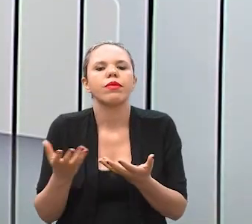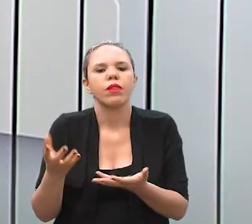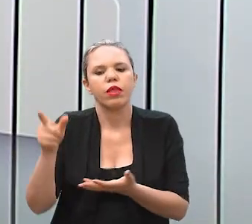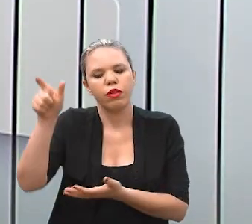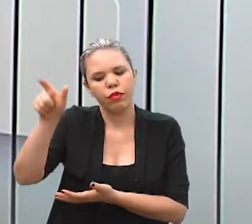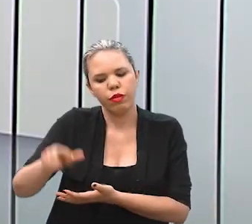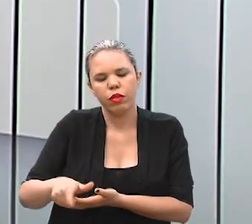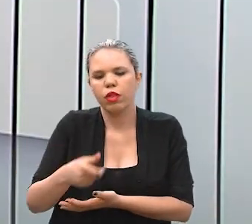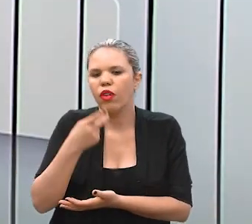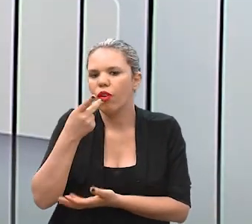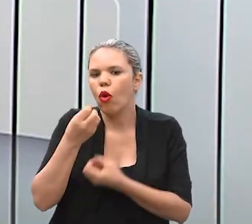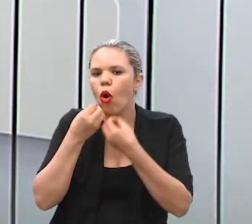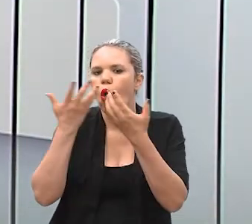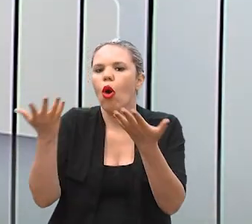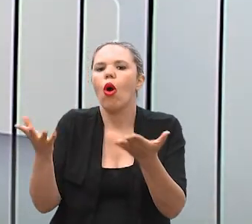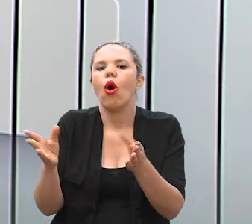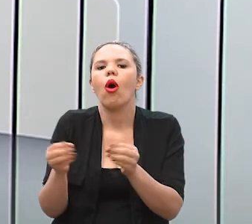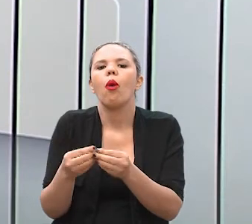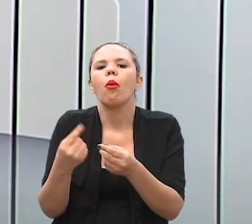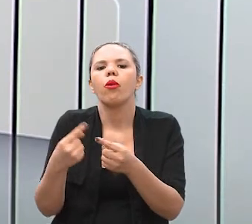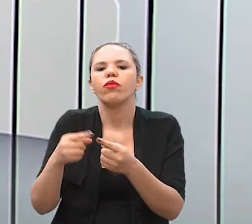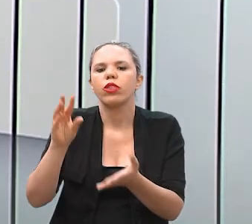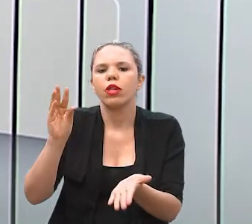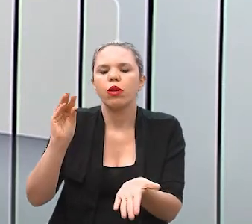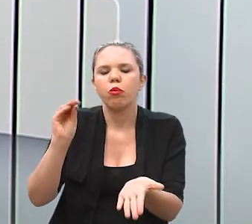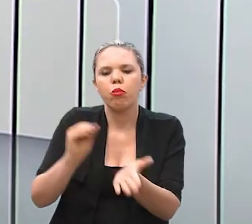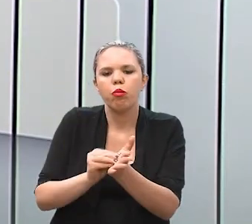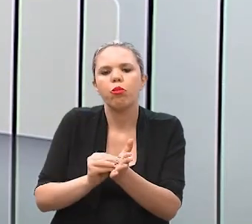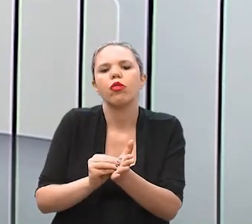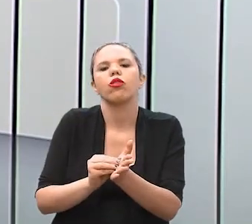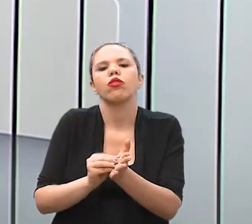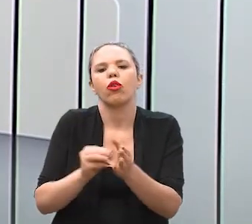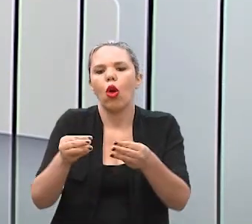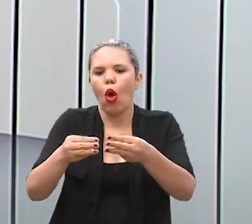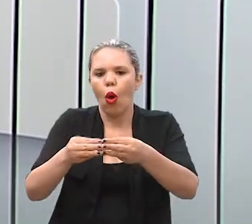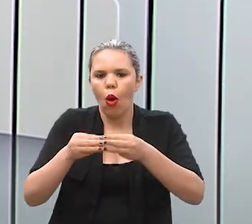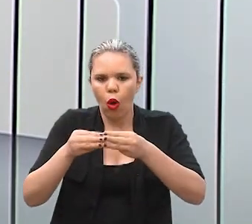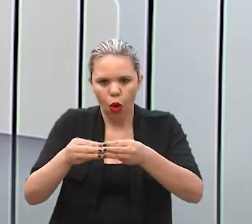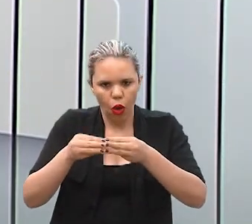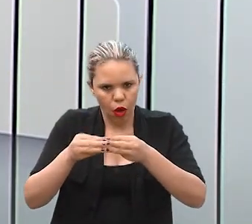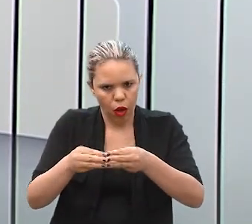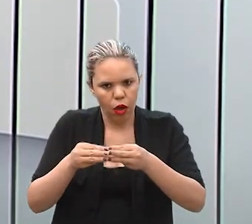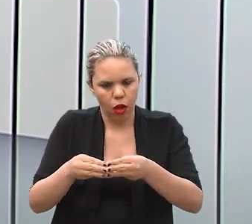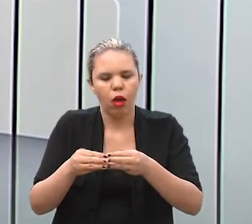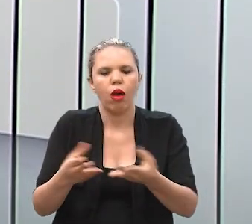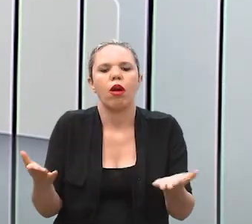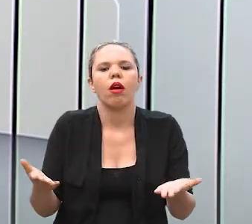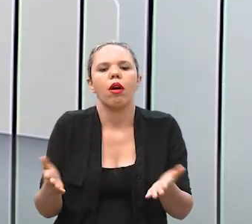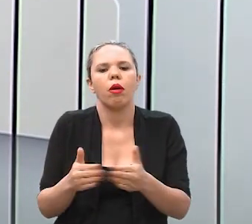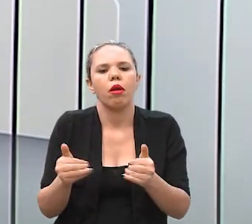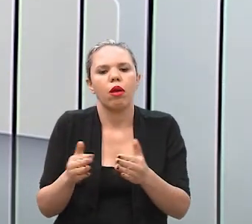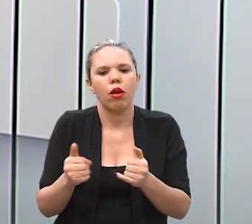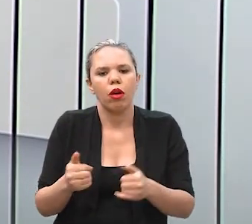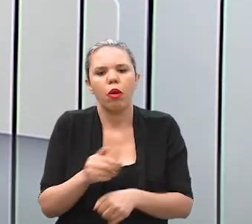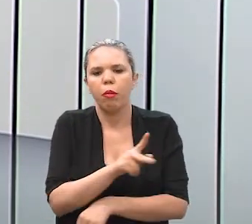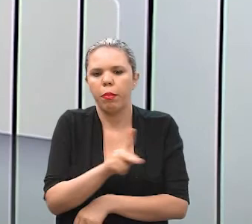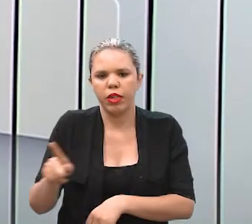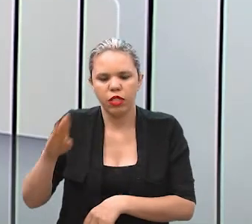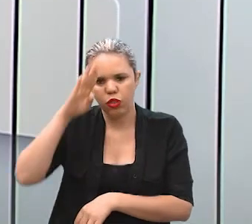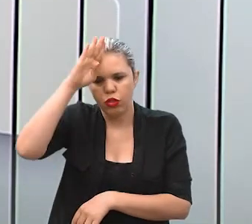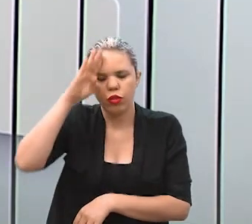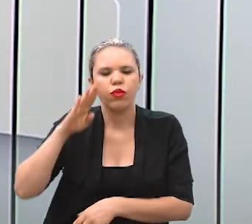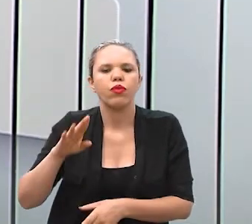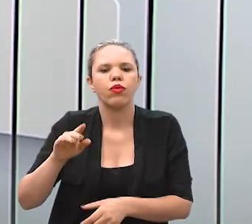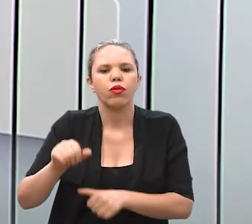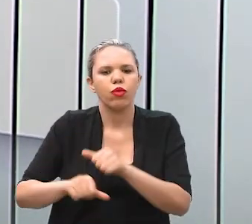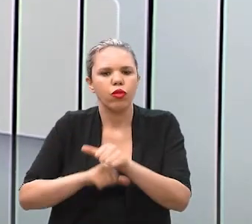você comentasse, porque o senhor protocolou uma moção de apelo ao presidente Jair Bolsonaro para que fosse exonerado o